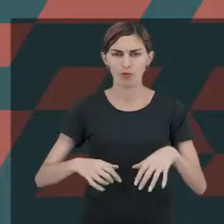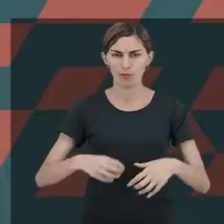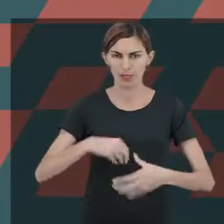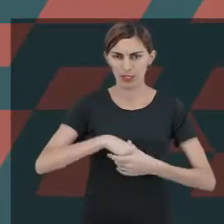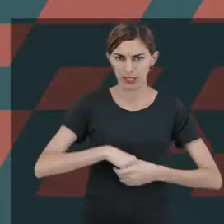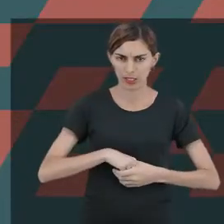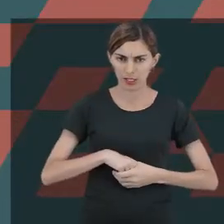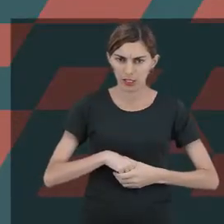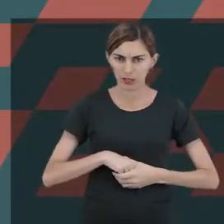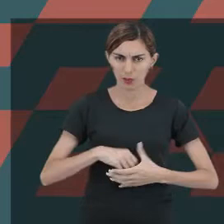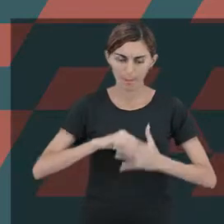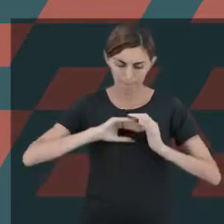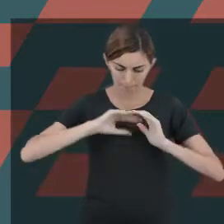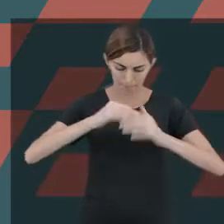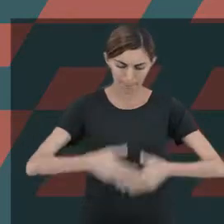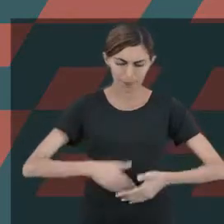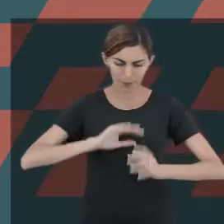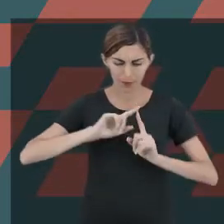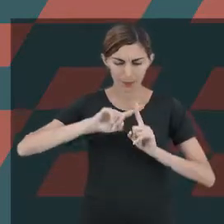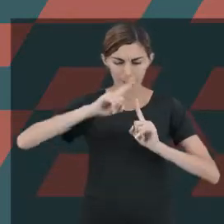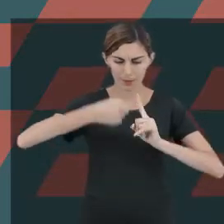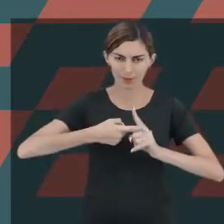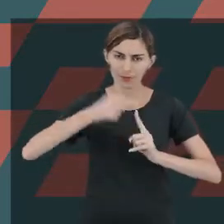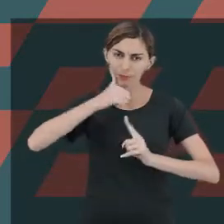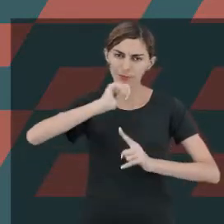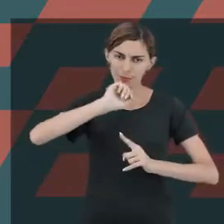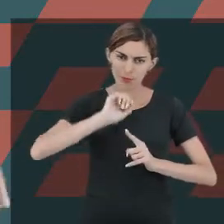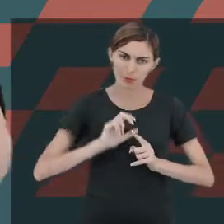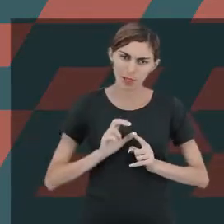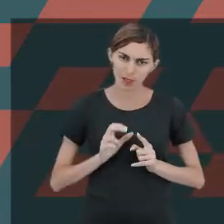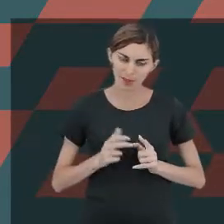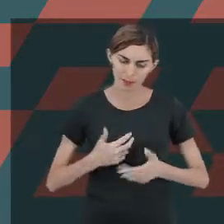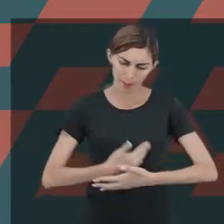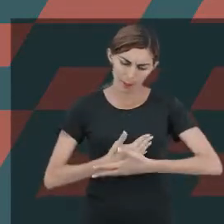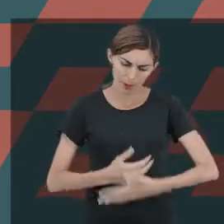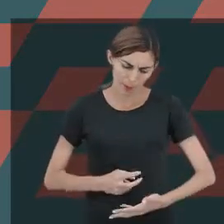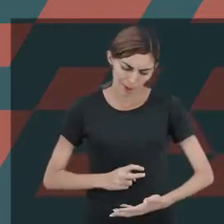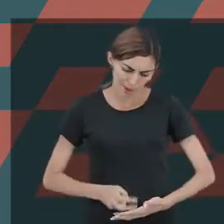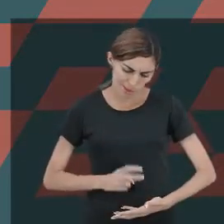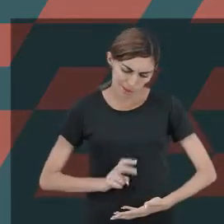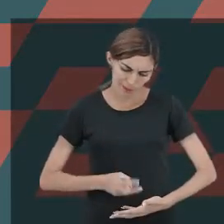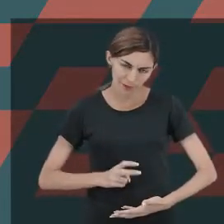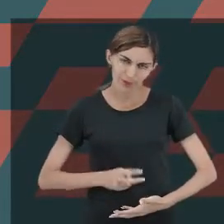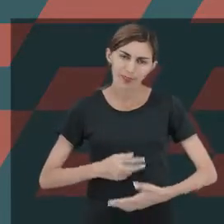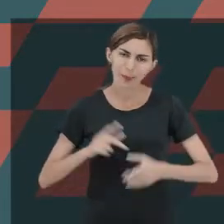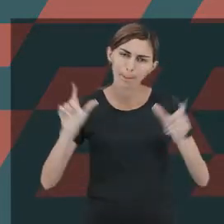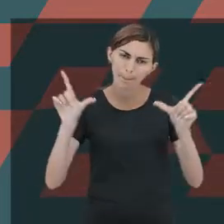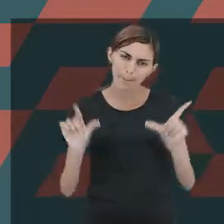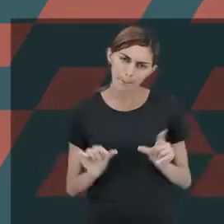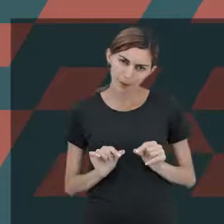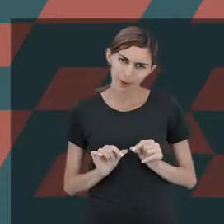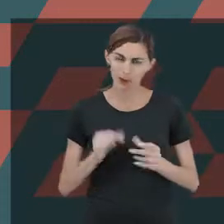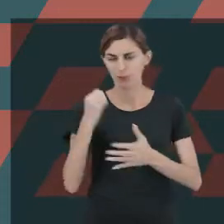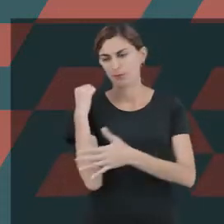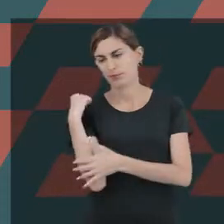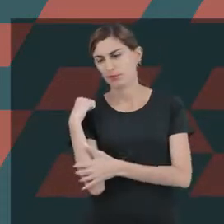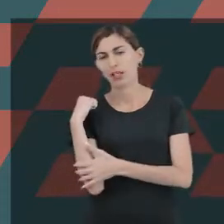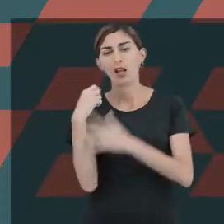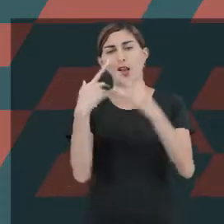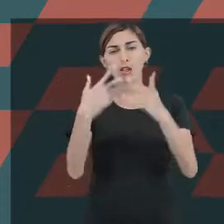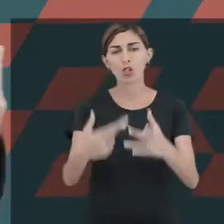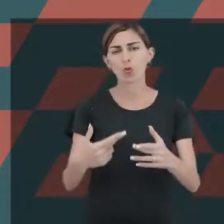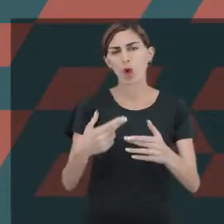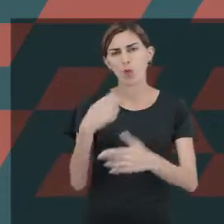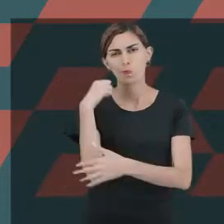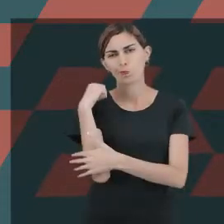movimenta menos, ela termina apresentando deformidades, né? Então, a mesma coisa, se você colocar seu braço na mesma posição durante dias,